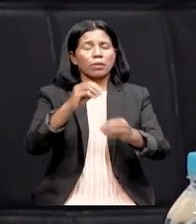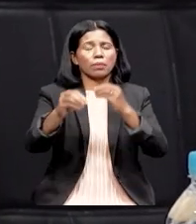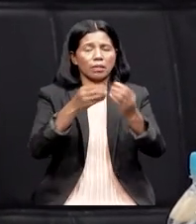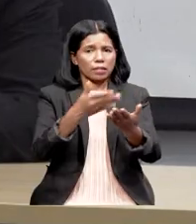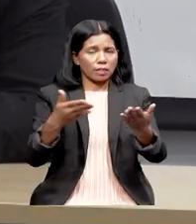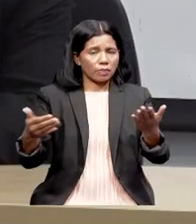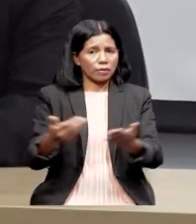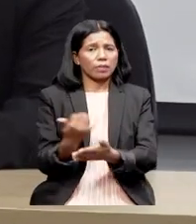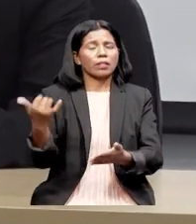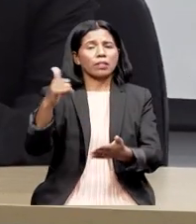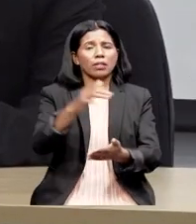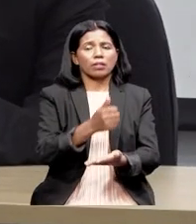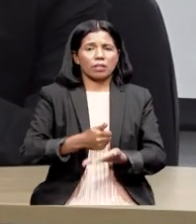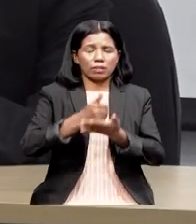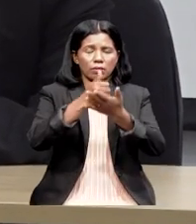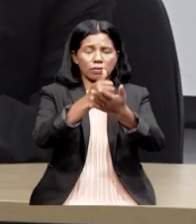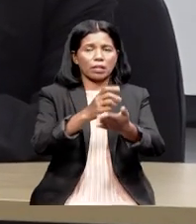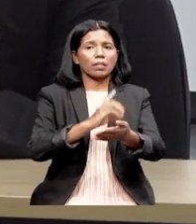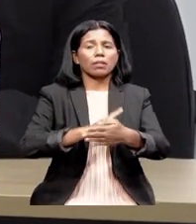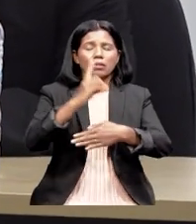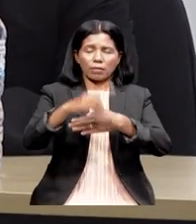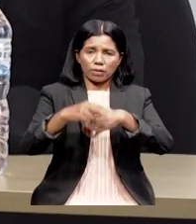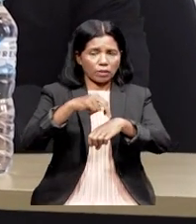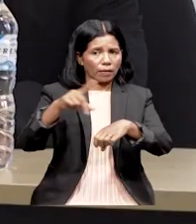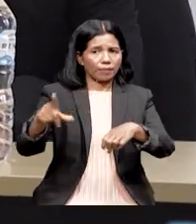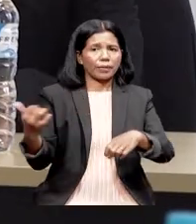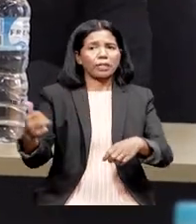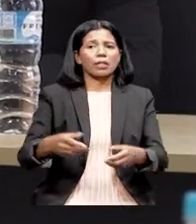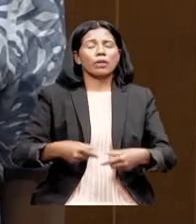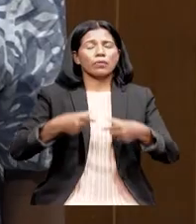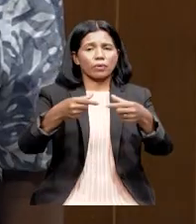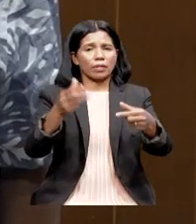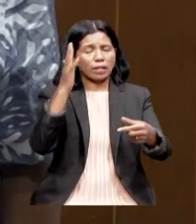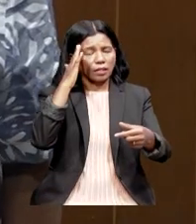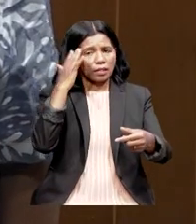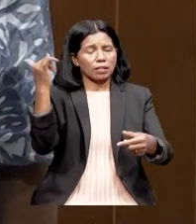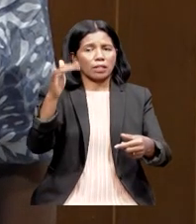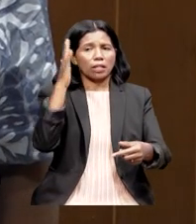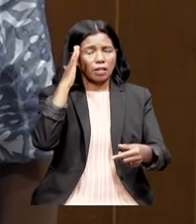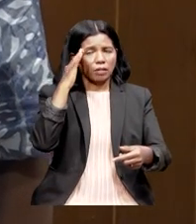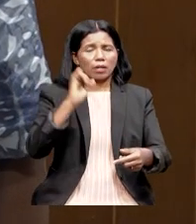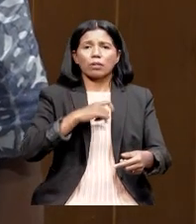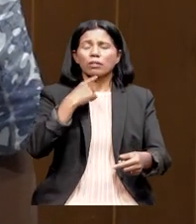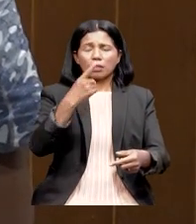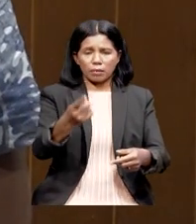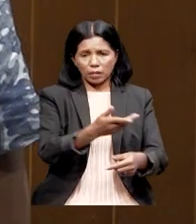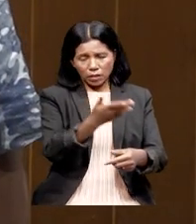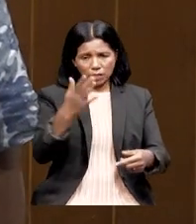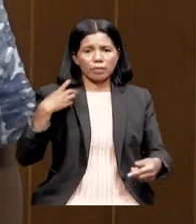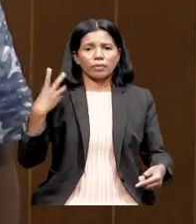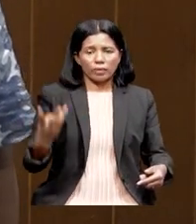e Railara, né, pelo apoio ao desenvolvimento nacional. Cira, vou atender Cira na noite, né, Macau, lembra Cira, sim senhor,